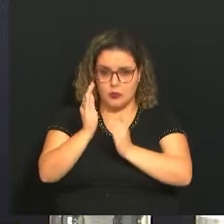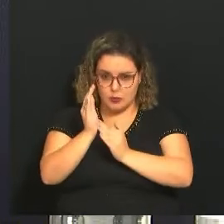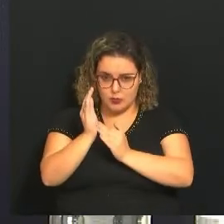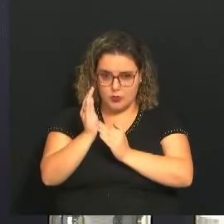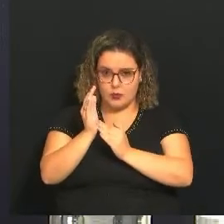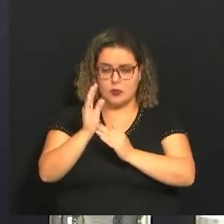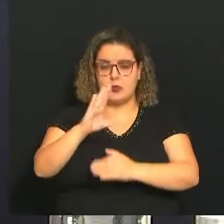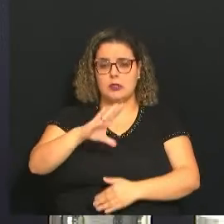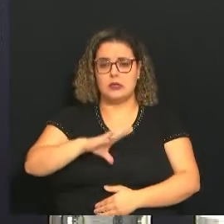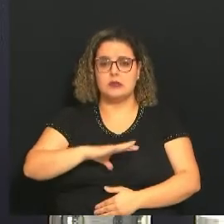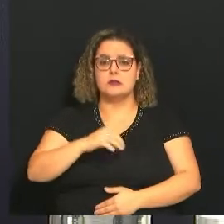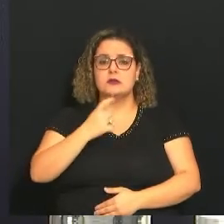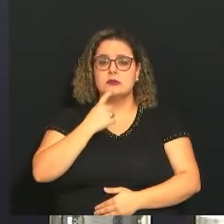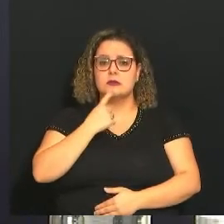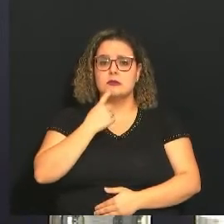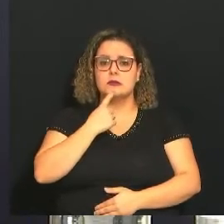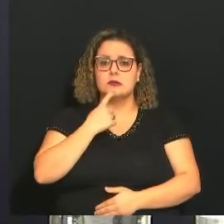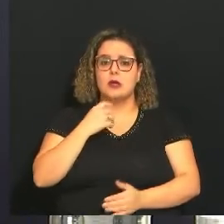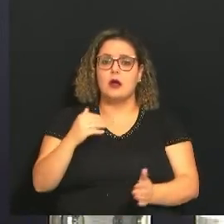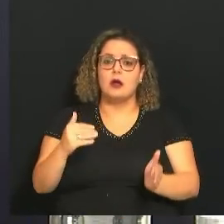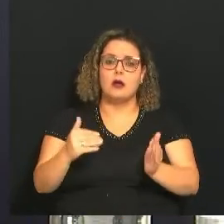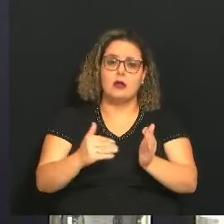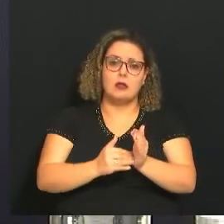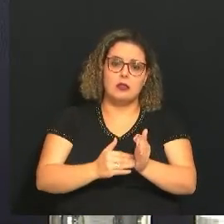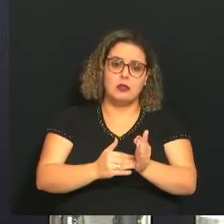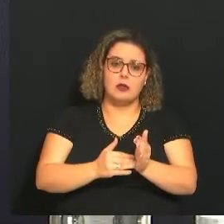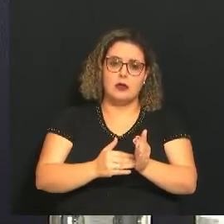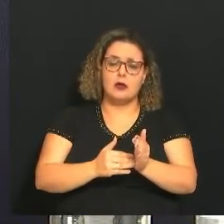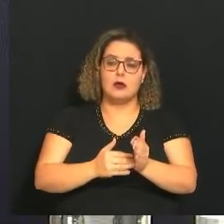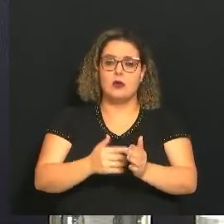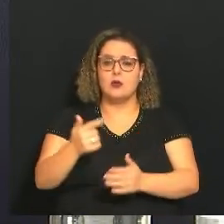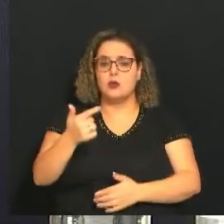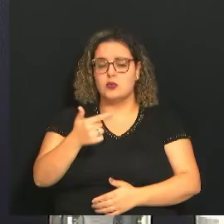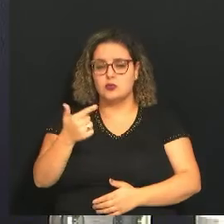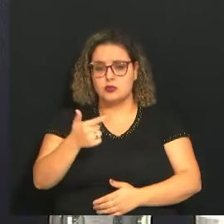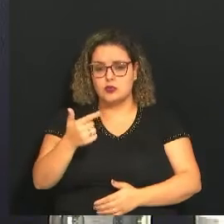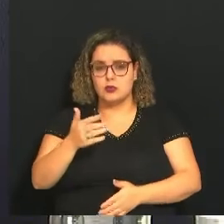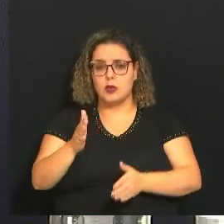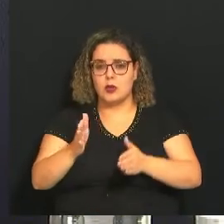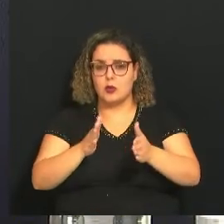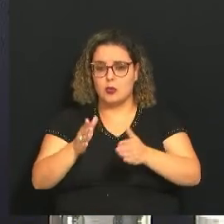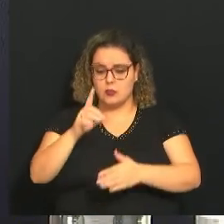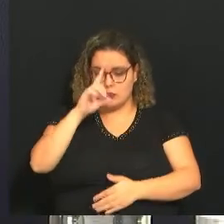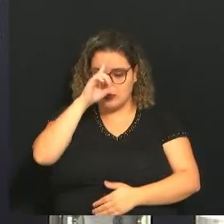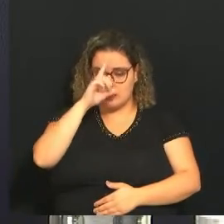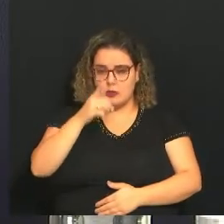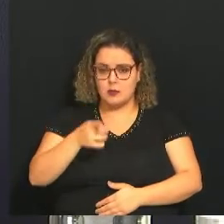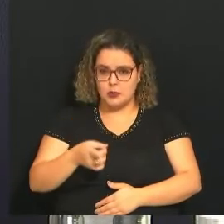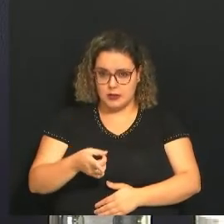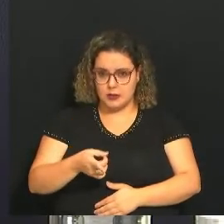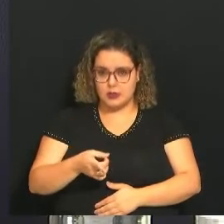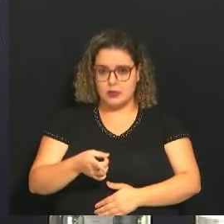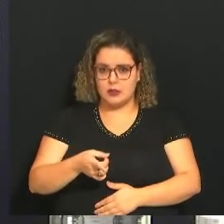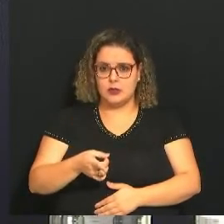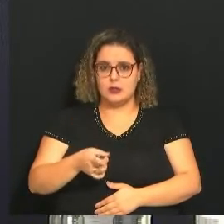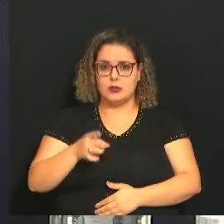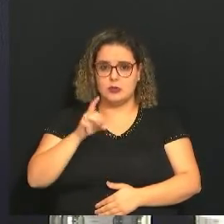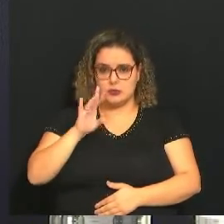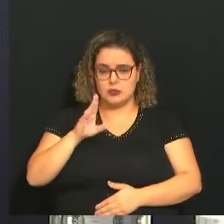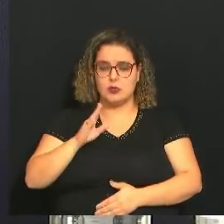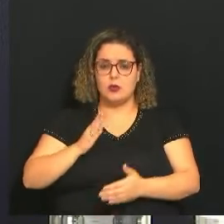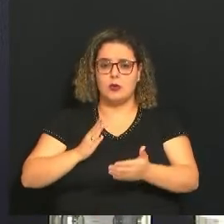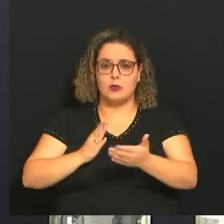cidade de Campinas até segunda ordem. A segunda ordem que eles falam lá só pode ser